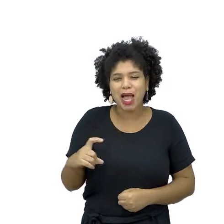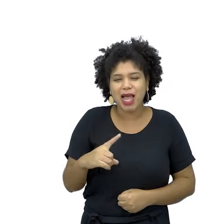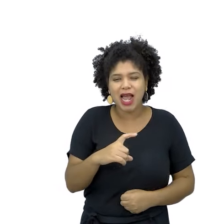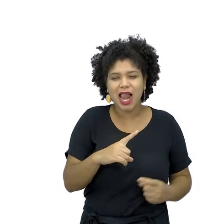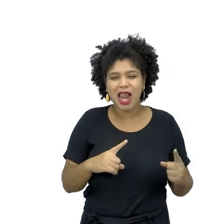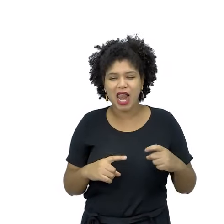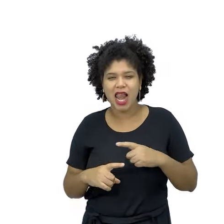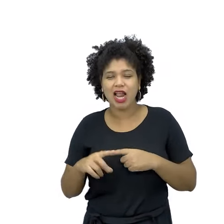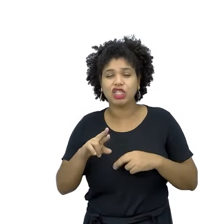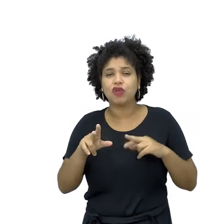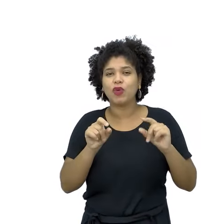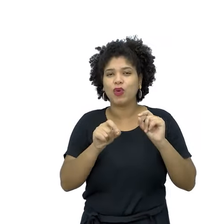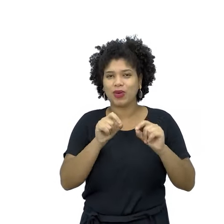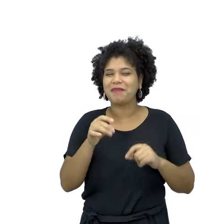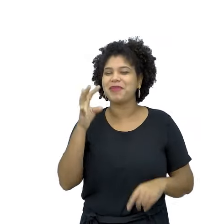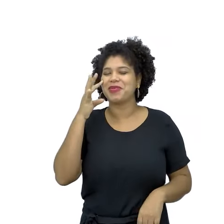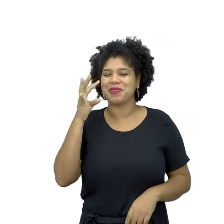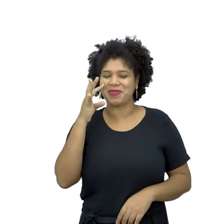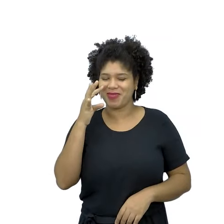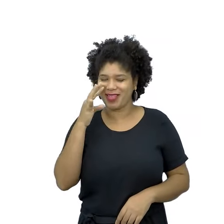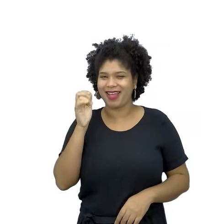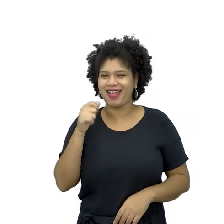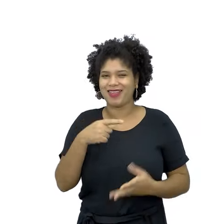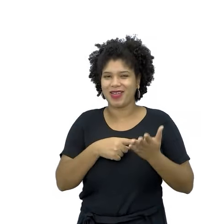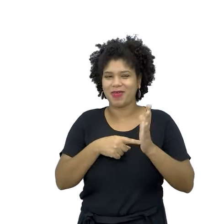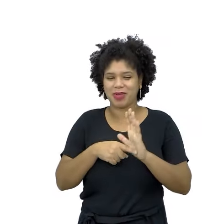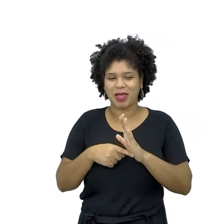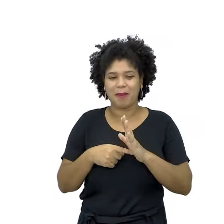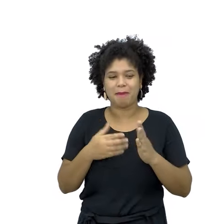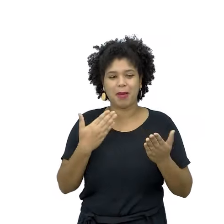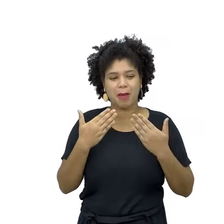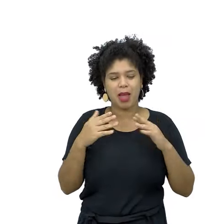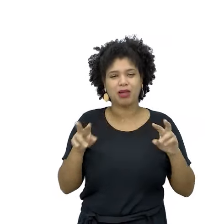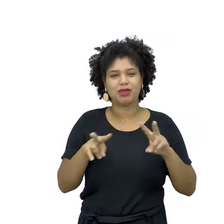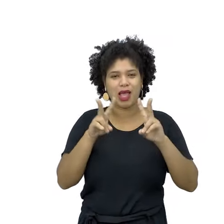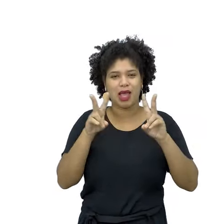hospedeiro. É bem bacana para trazer essa discussão, para trazer